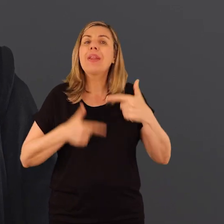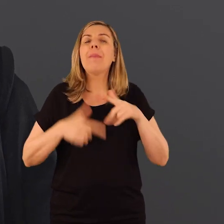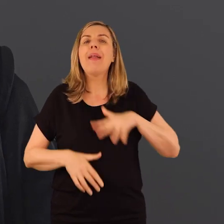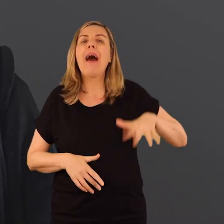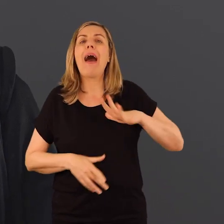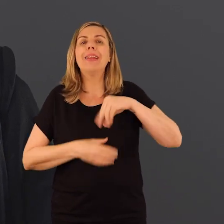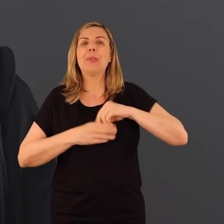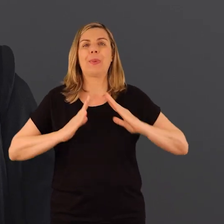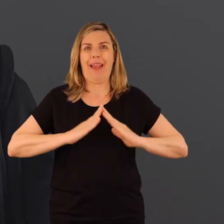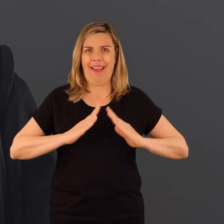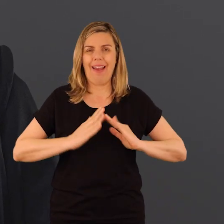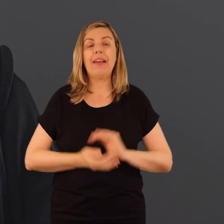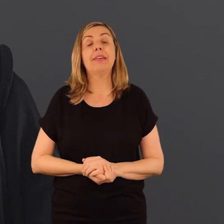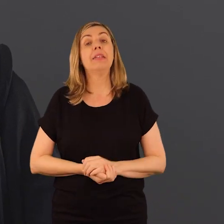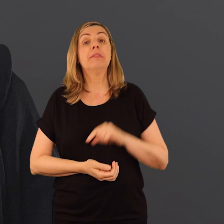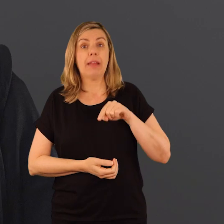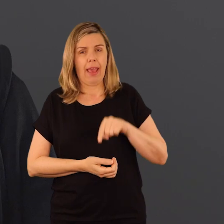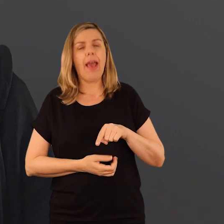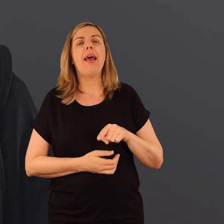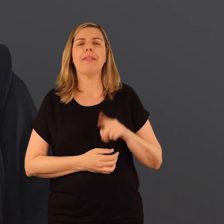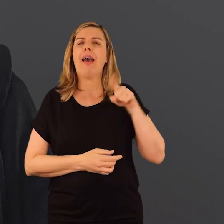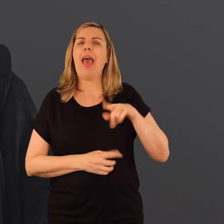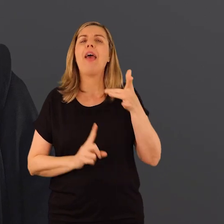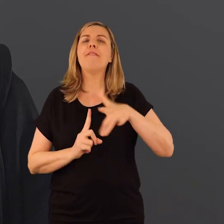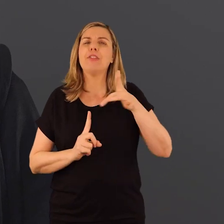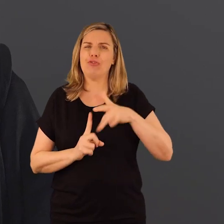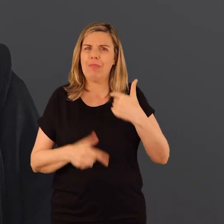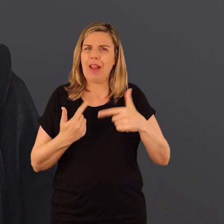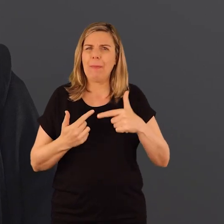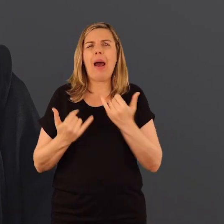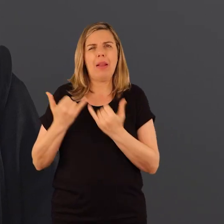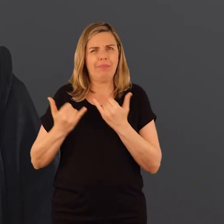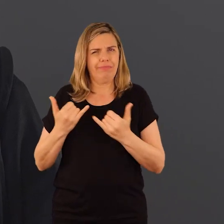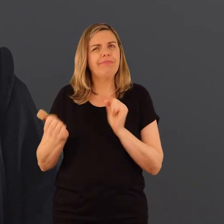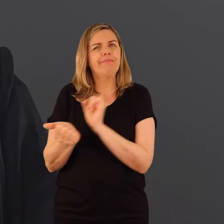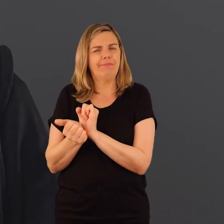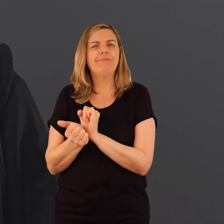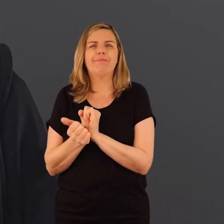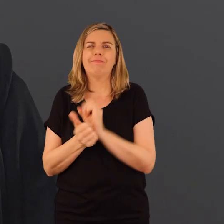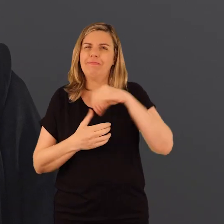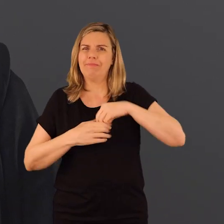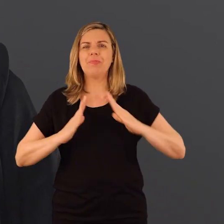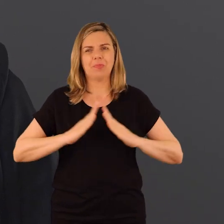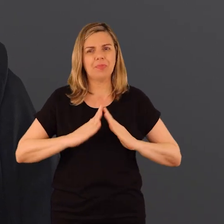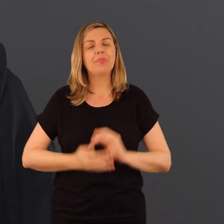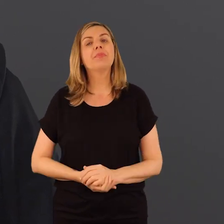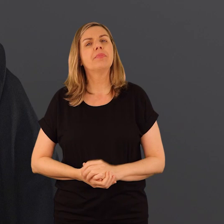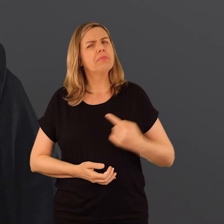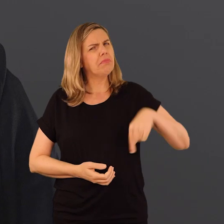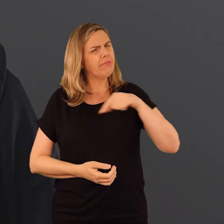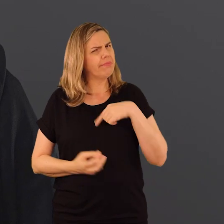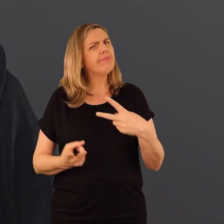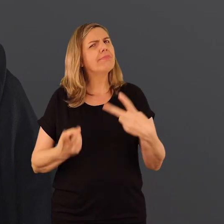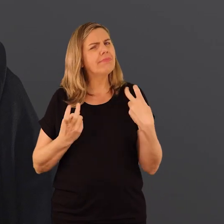âmbito residencial. Essas são as vítimas do trabalho análogo de escravo doméstico. O que a gente percebe é que